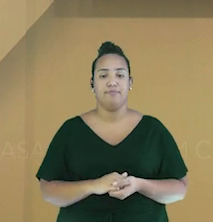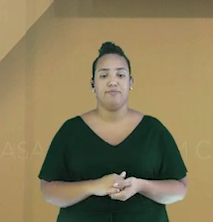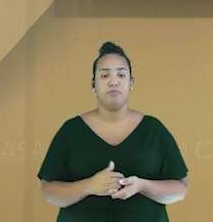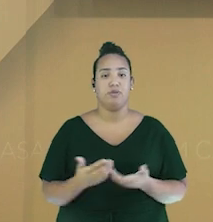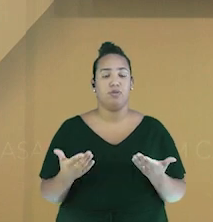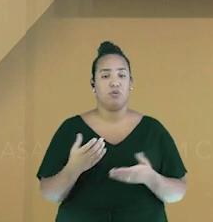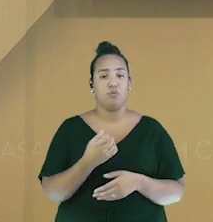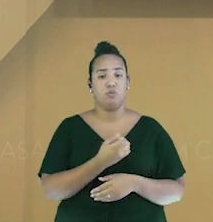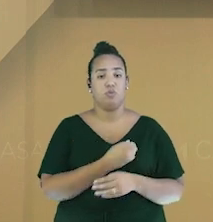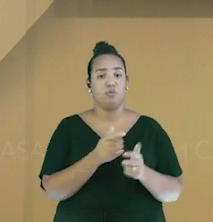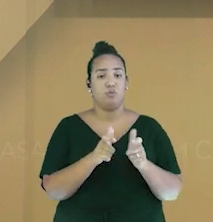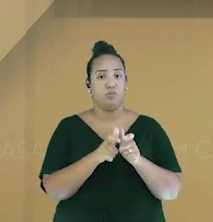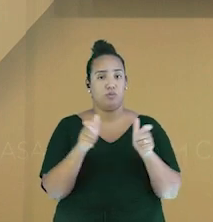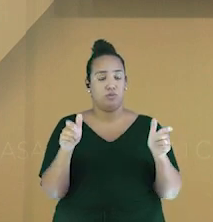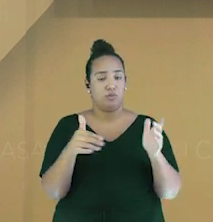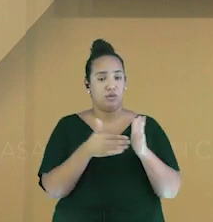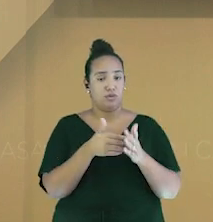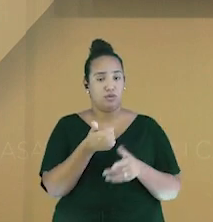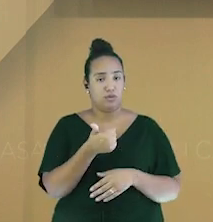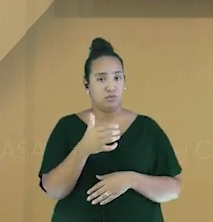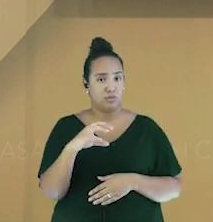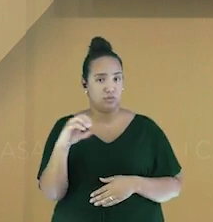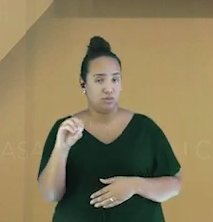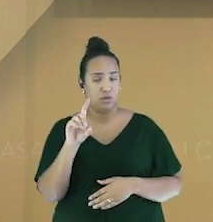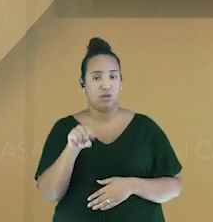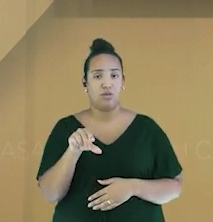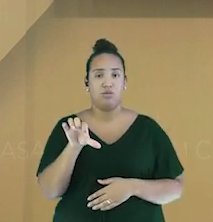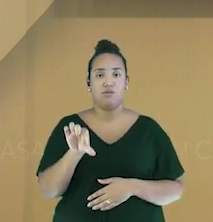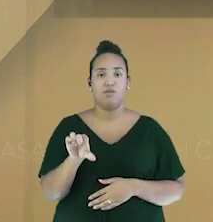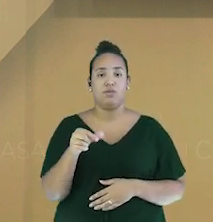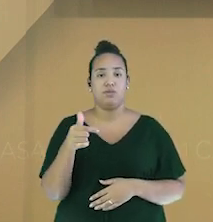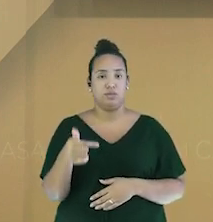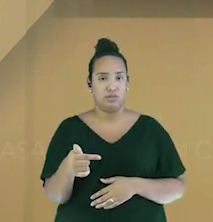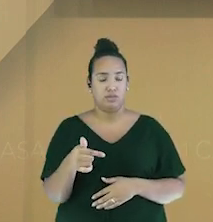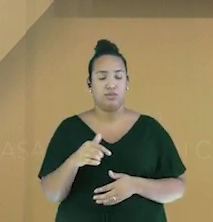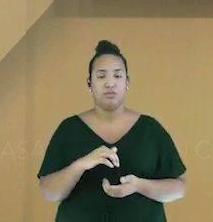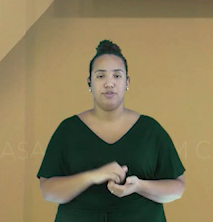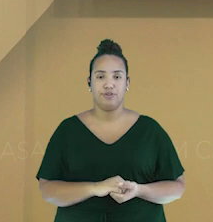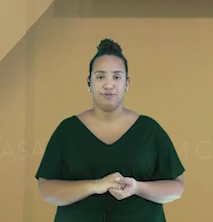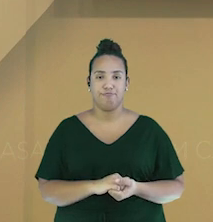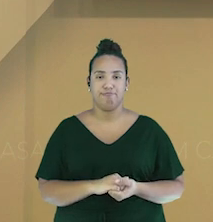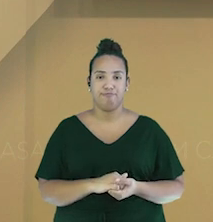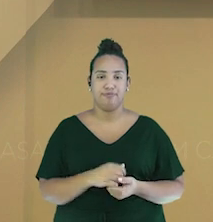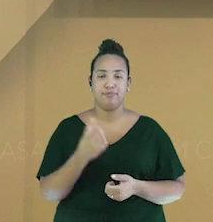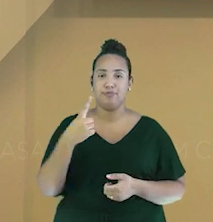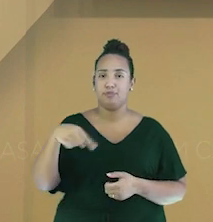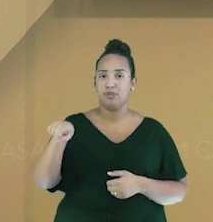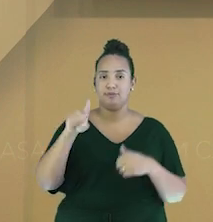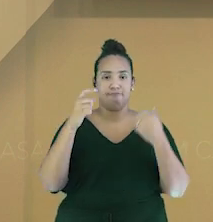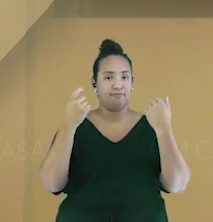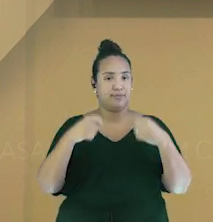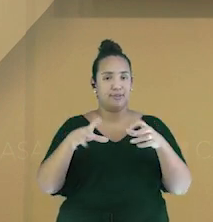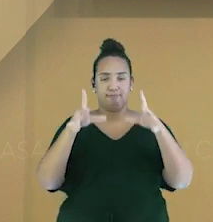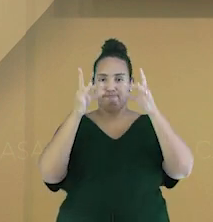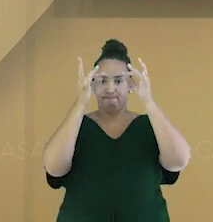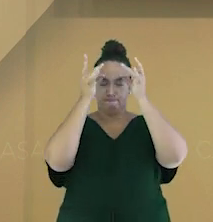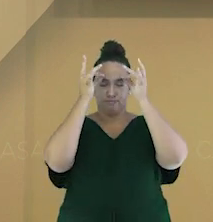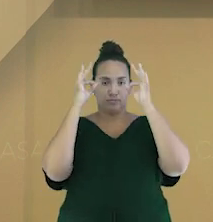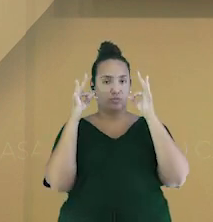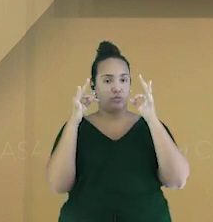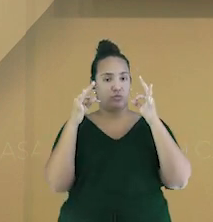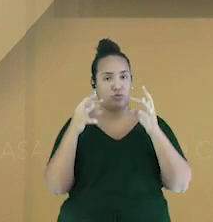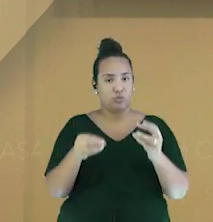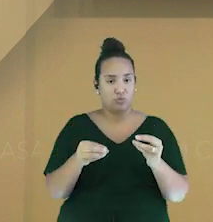primo até o 100 é o 97. É claro que você não precisa decorar todos esses números. Sabendo